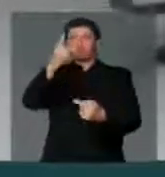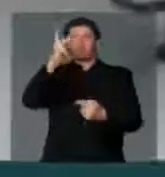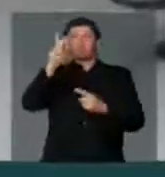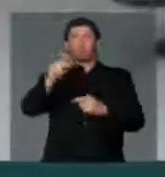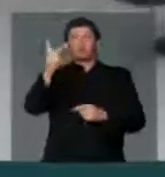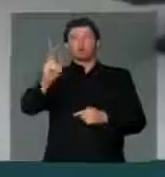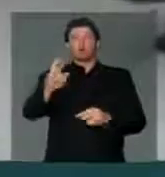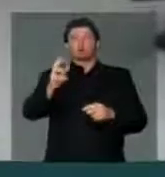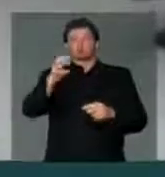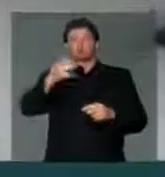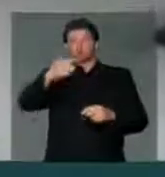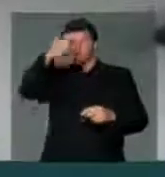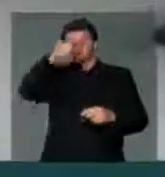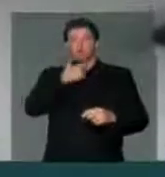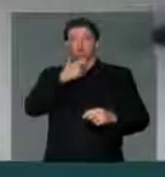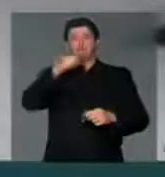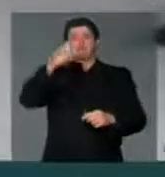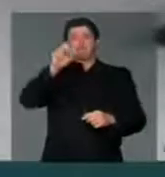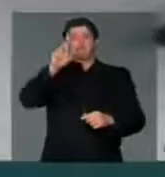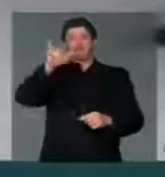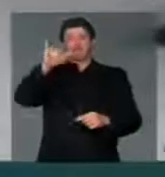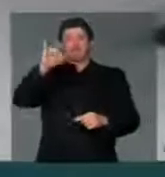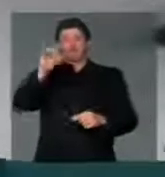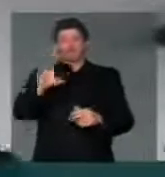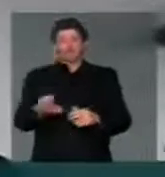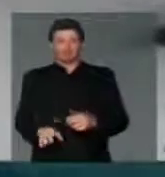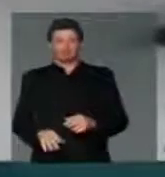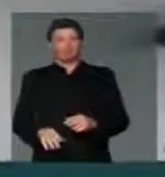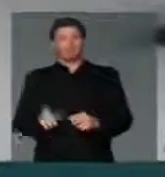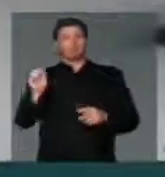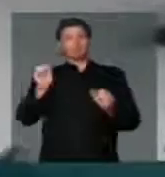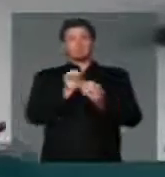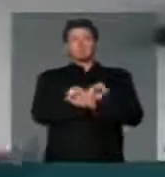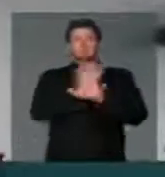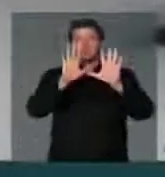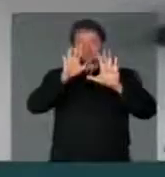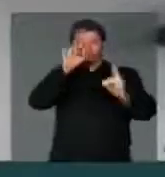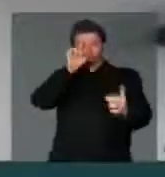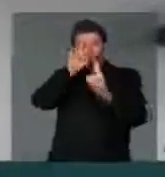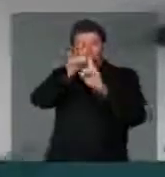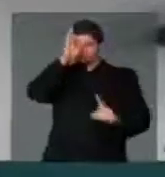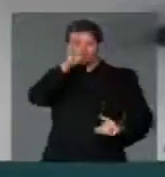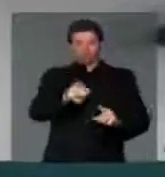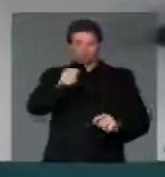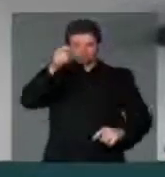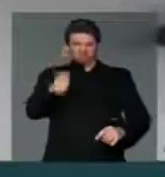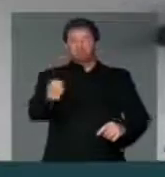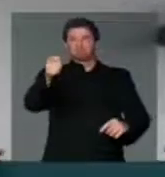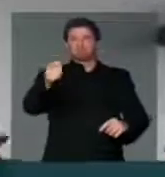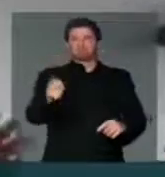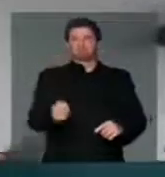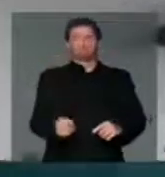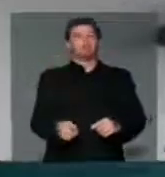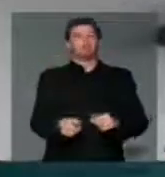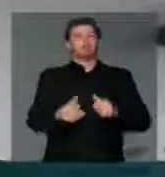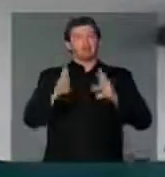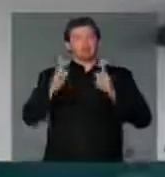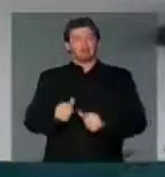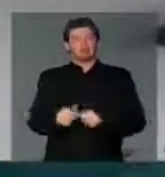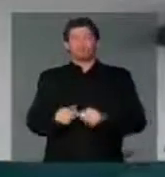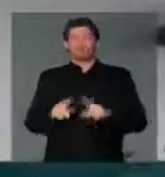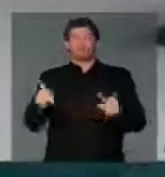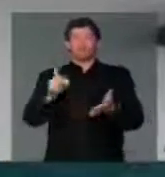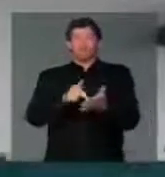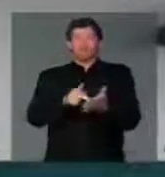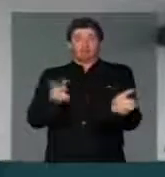caráter, da sua personalidade. Um pronunciamento claro, objetivo, contundente, absolutamente